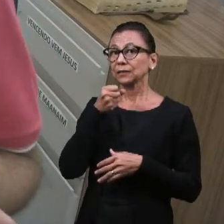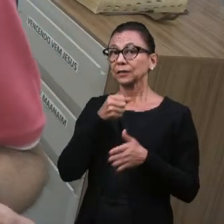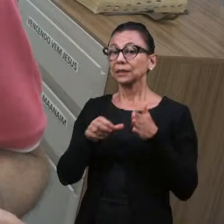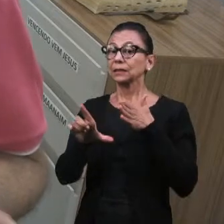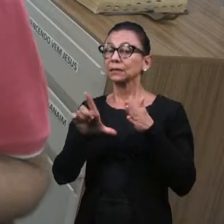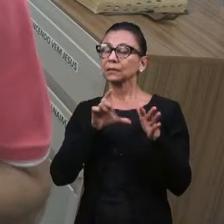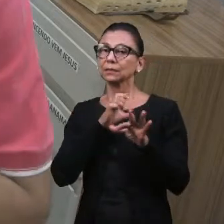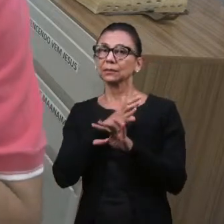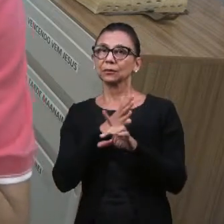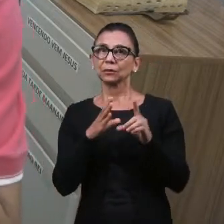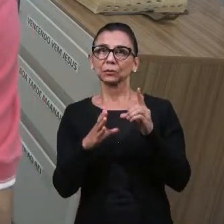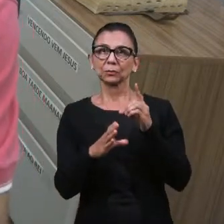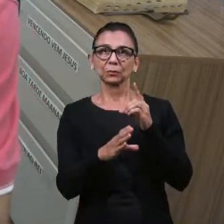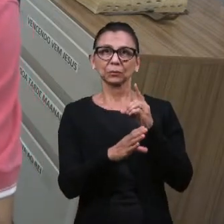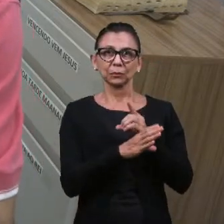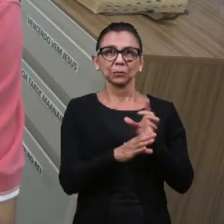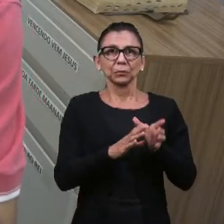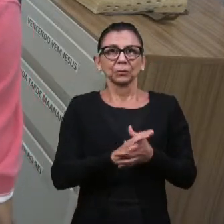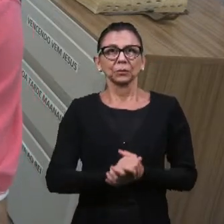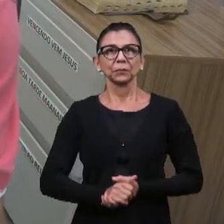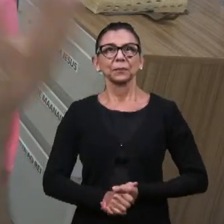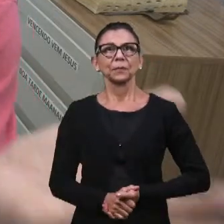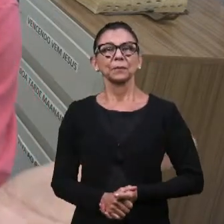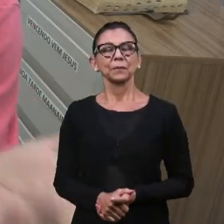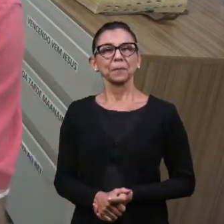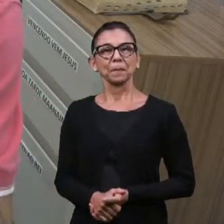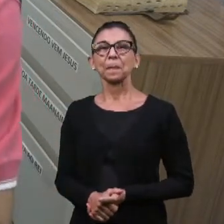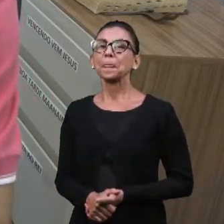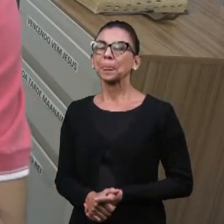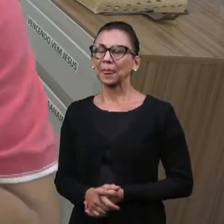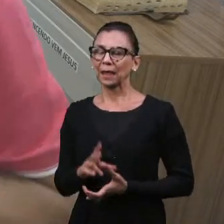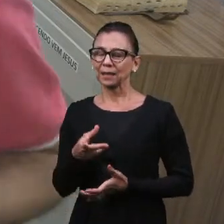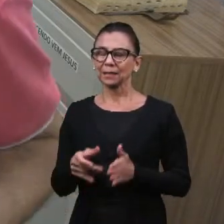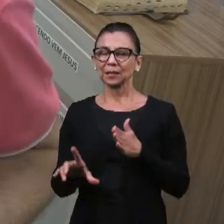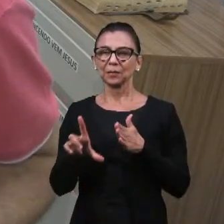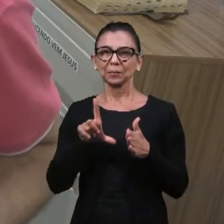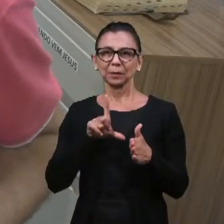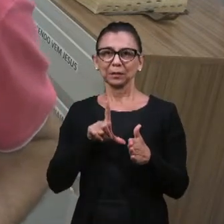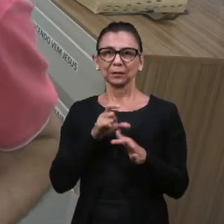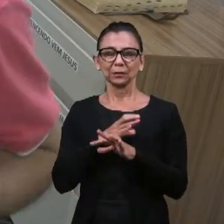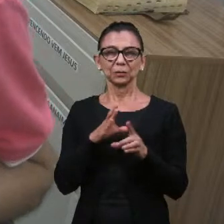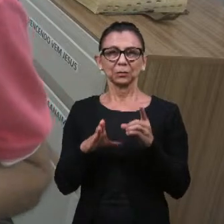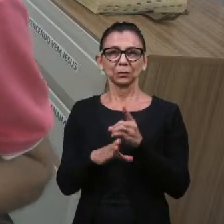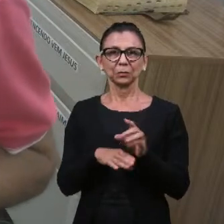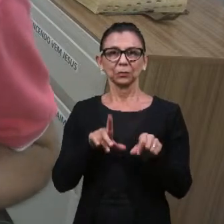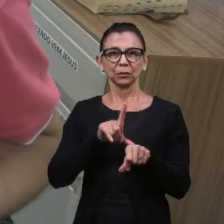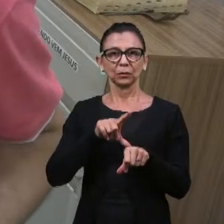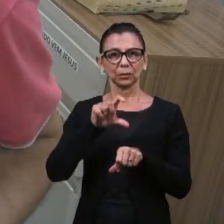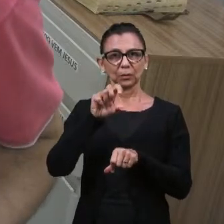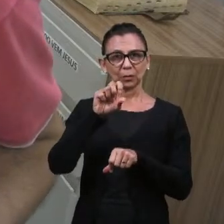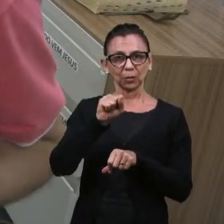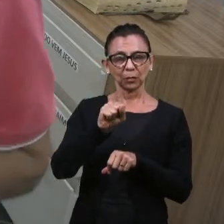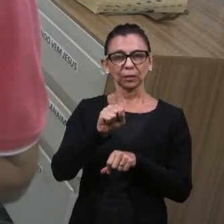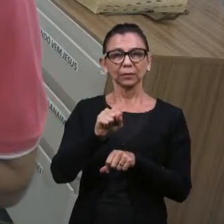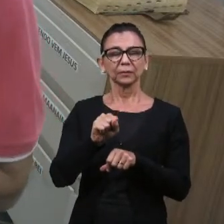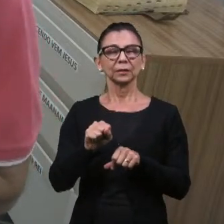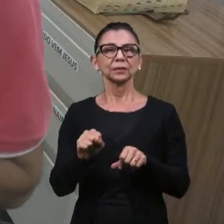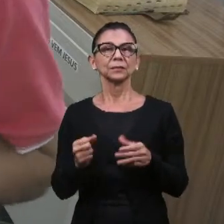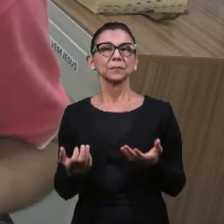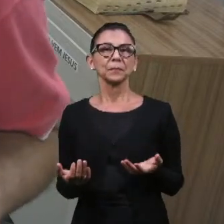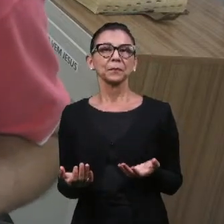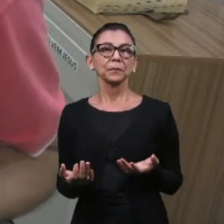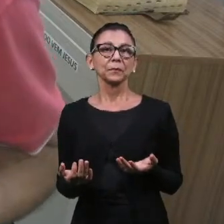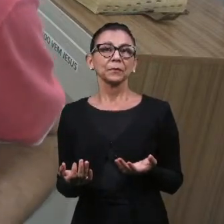custa explicar mais uma vez, né? Esse momento que temos aqui antes do culto, às 8h da noite, pelo YouTube, também pela Rádio Manaim, onde conversamos